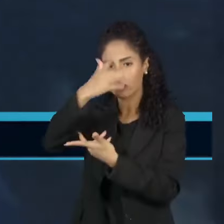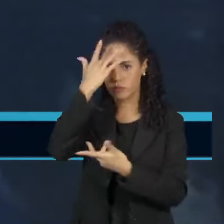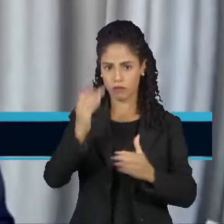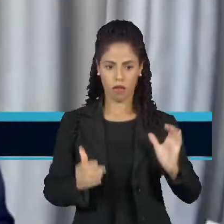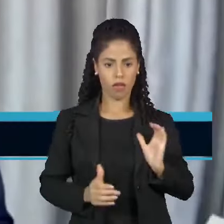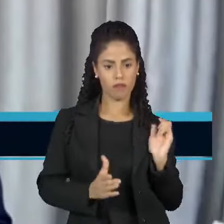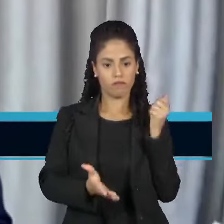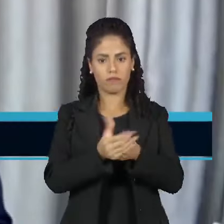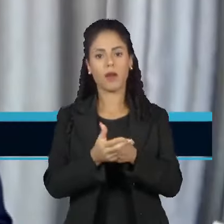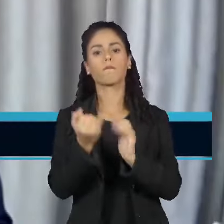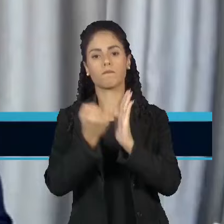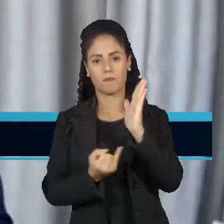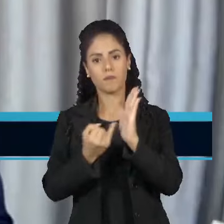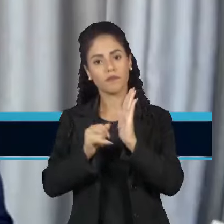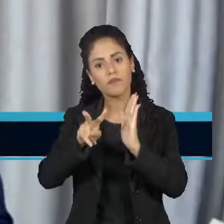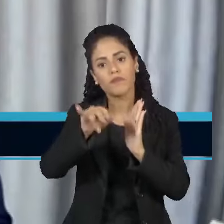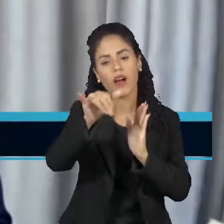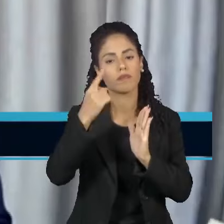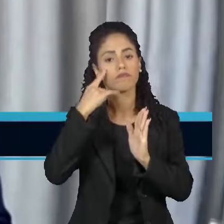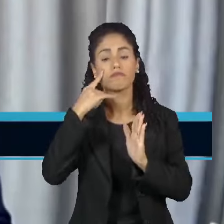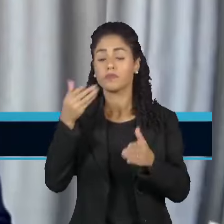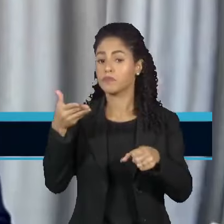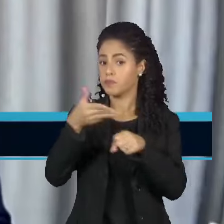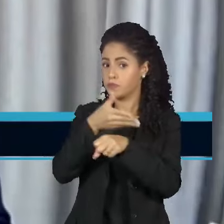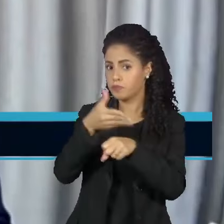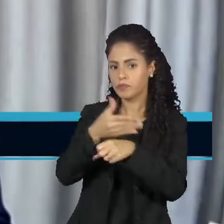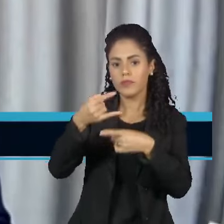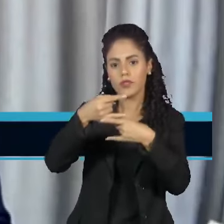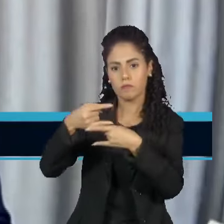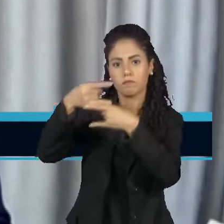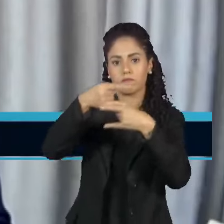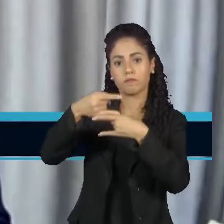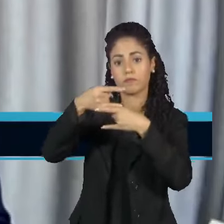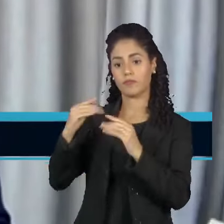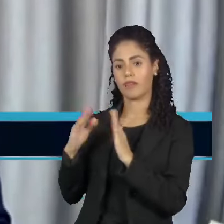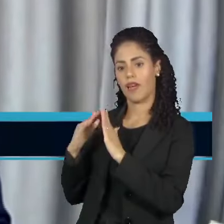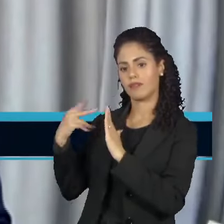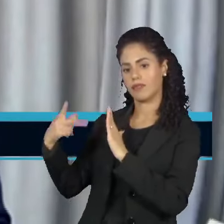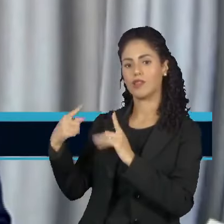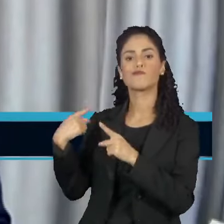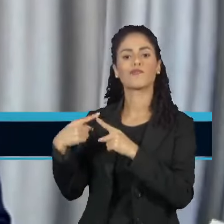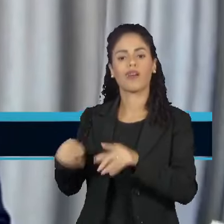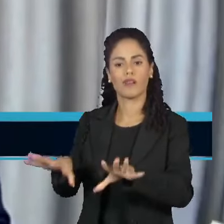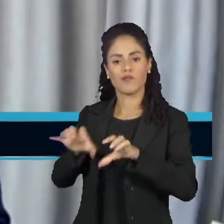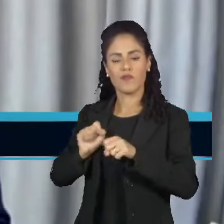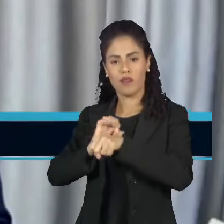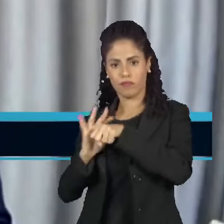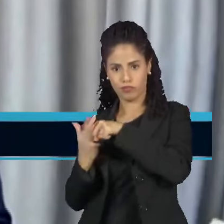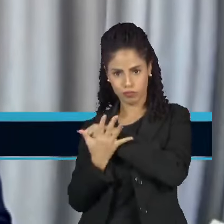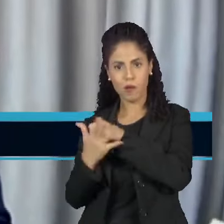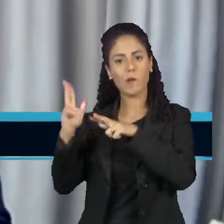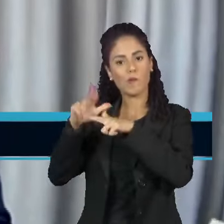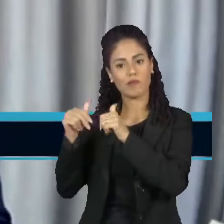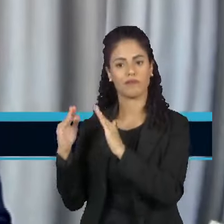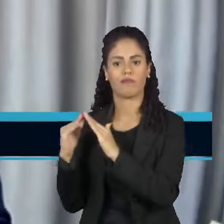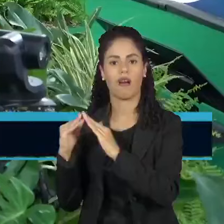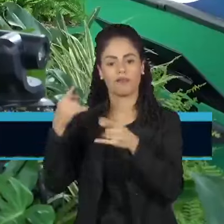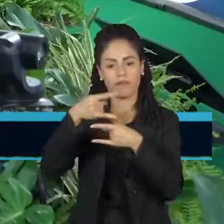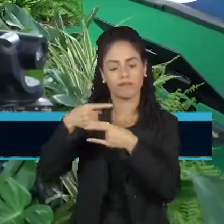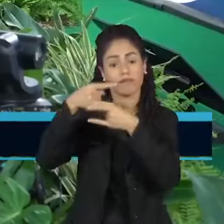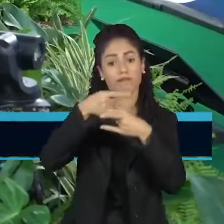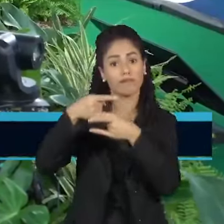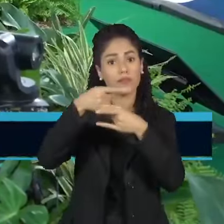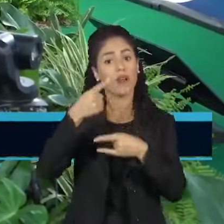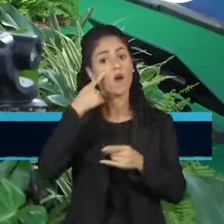super-ricos. Haddad participou do evento de maneira virtual depois de ser diagnosticado com Covid-19. Ele disse